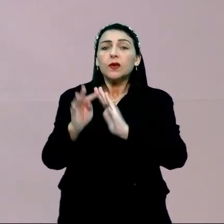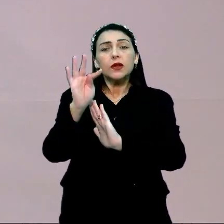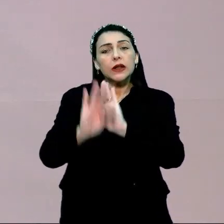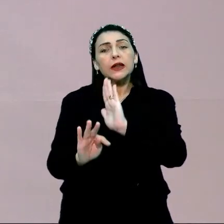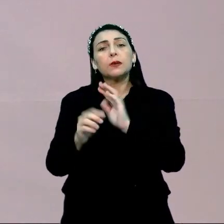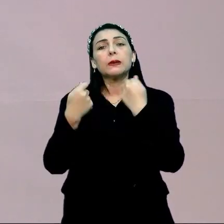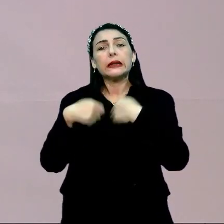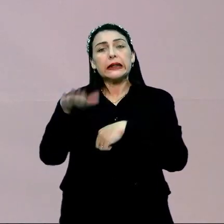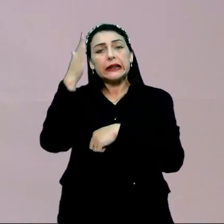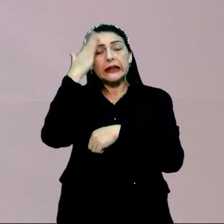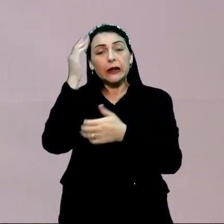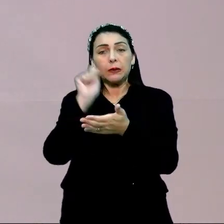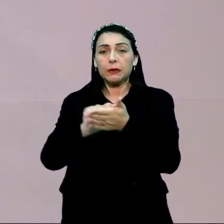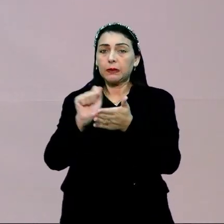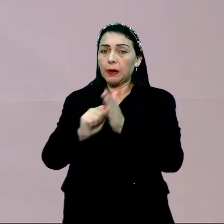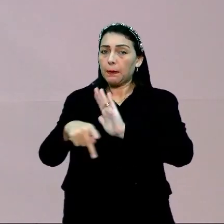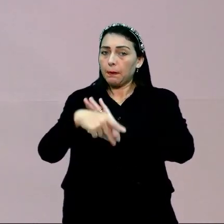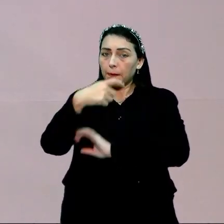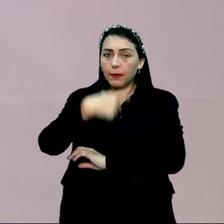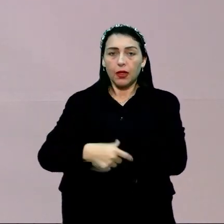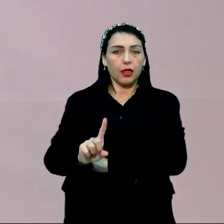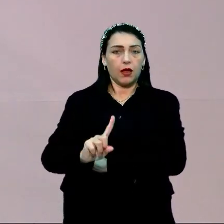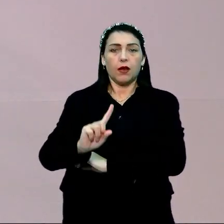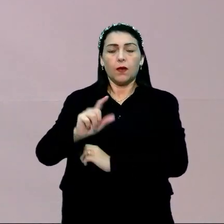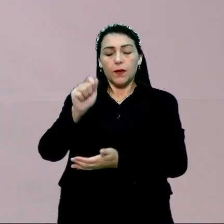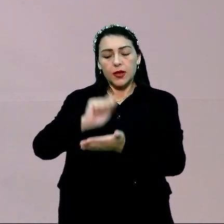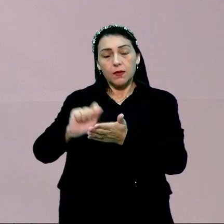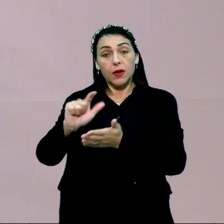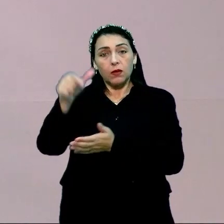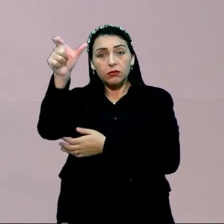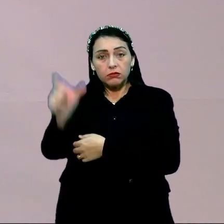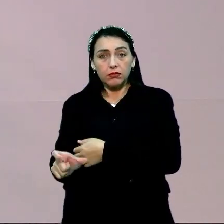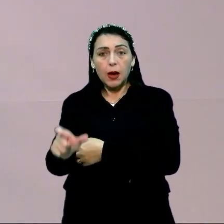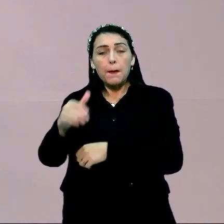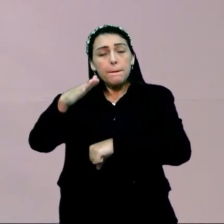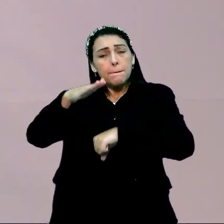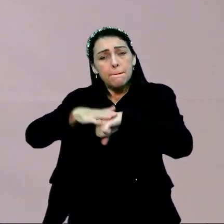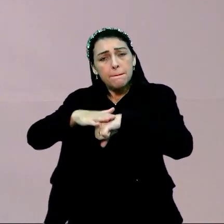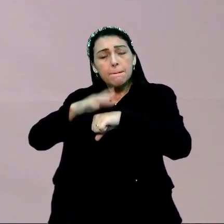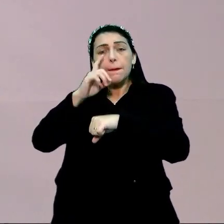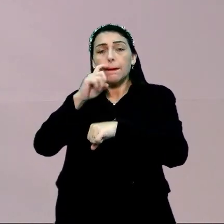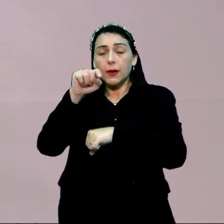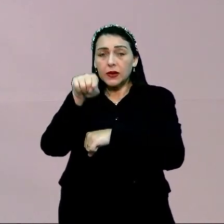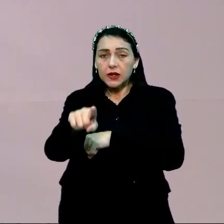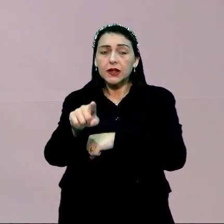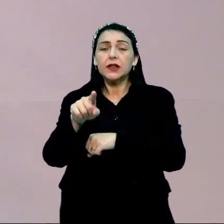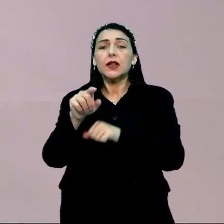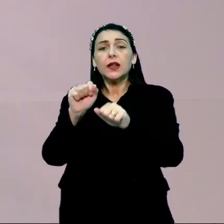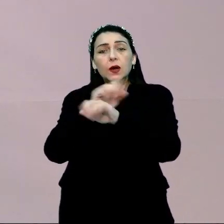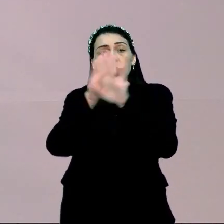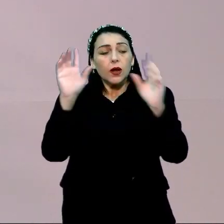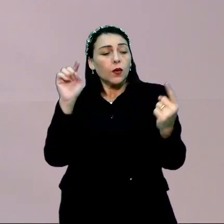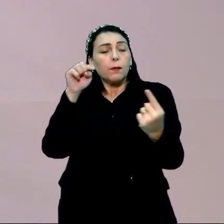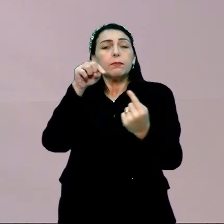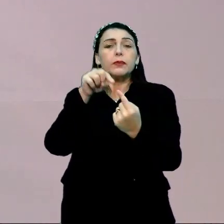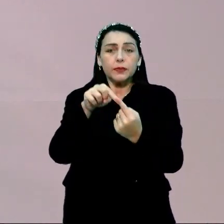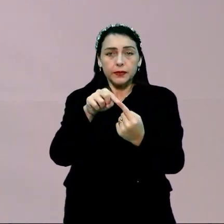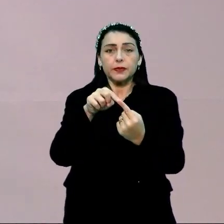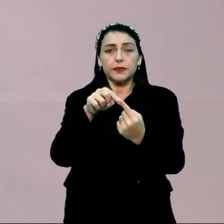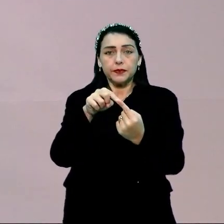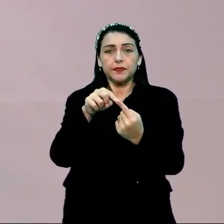entenda que você não está escrevendo para você, você está escrevendo para outra pessoa. Então, quanto mais você for claro e